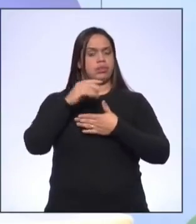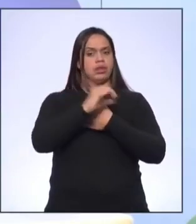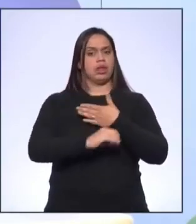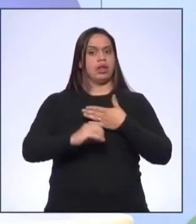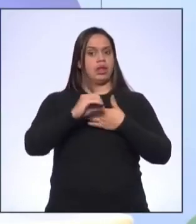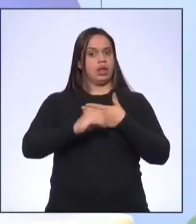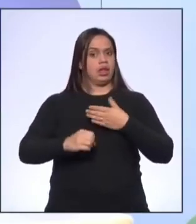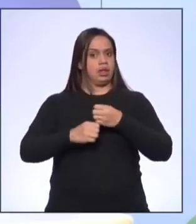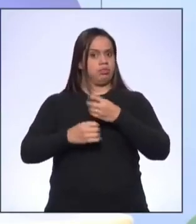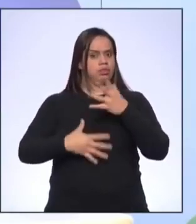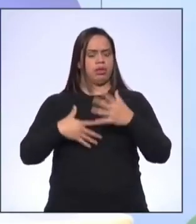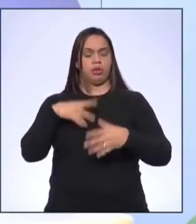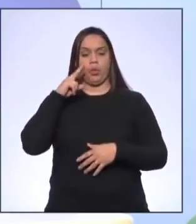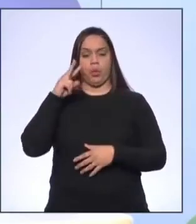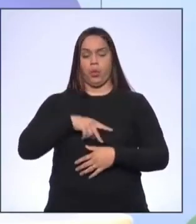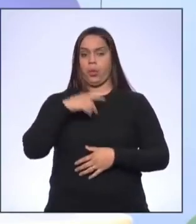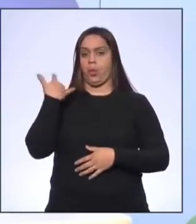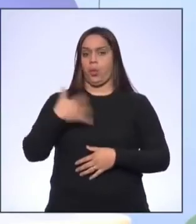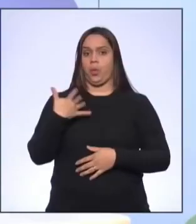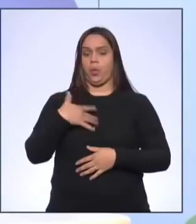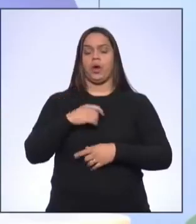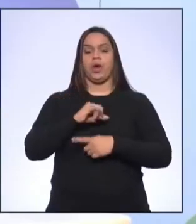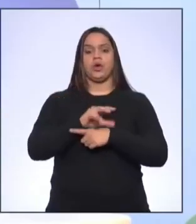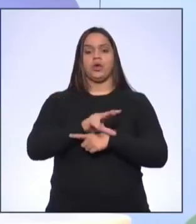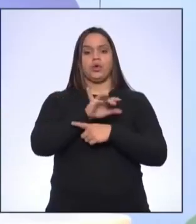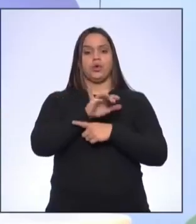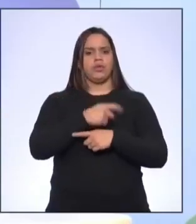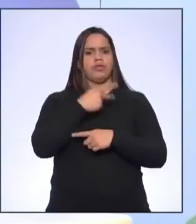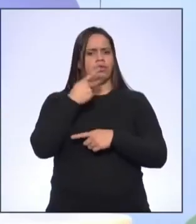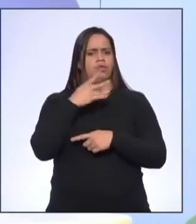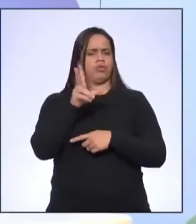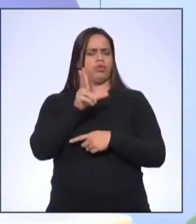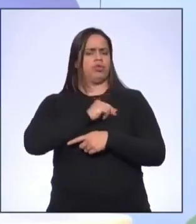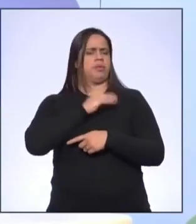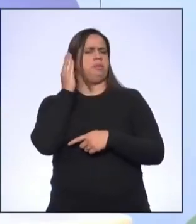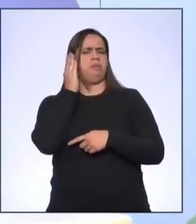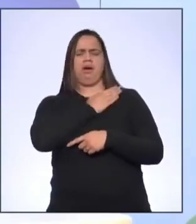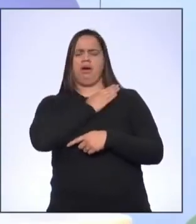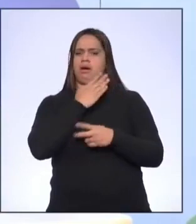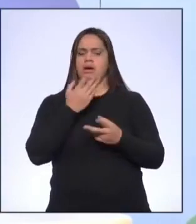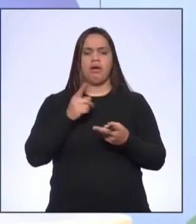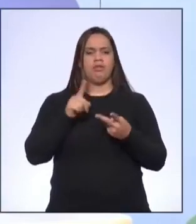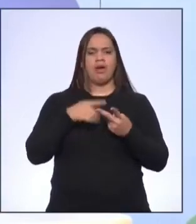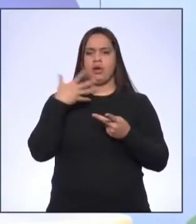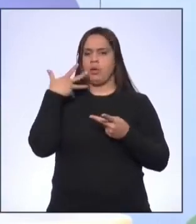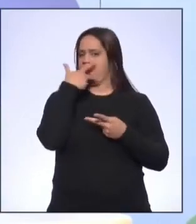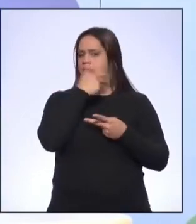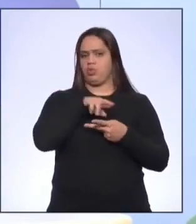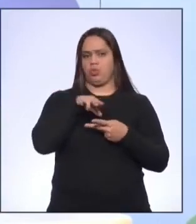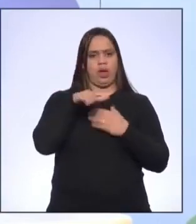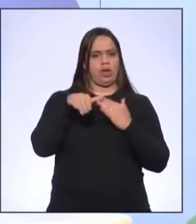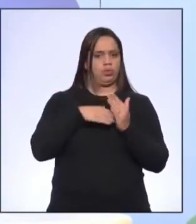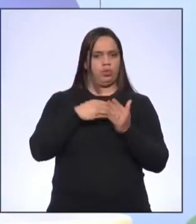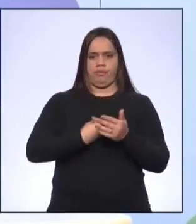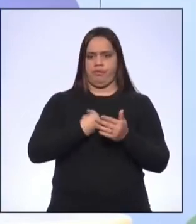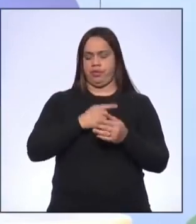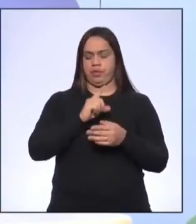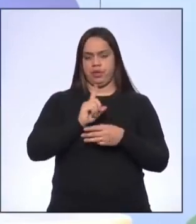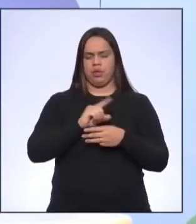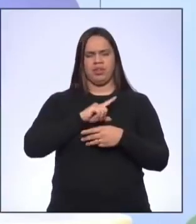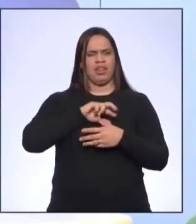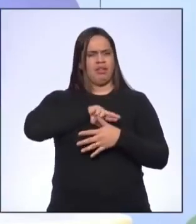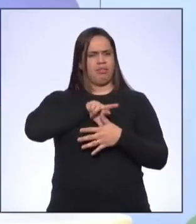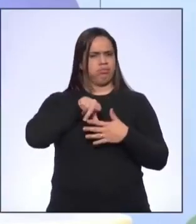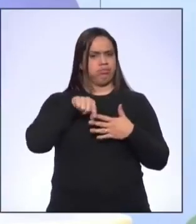questões, e muita gente, a Júlia disse que é muita maldade, né? Disseram, beleza, não é tudo. Então, tiveram várias